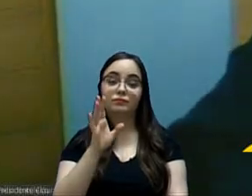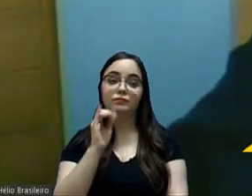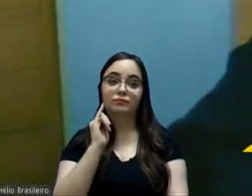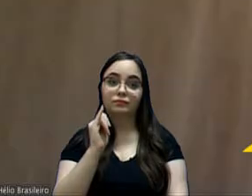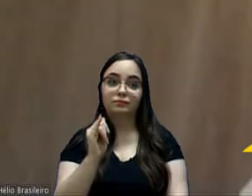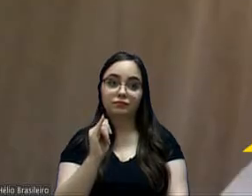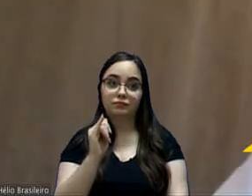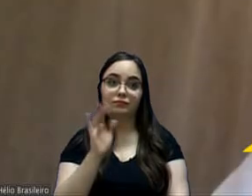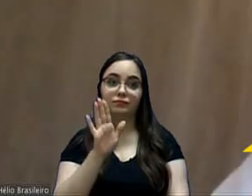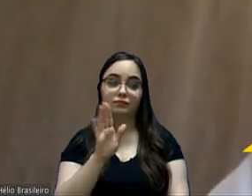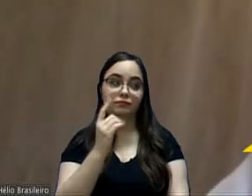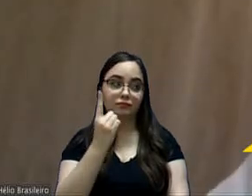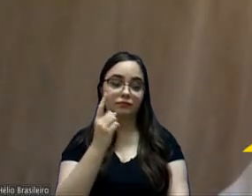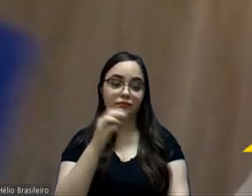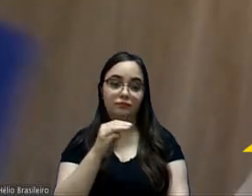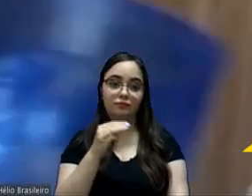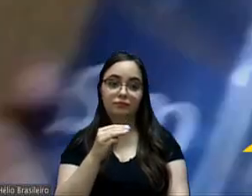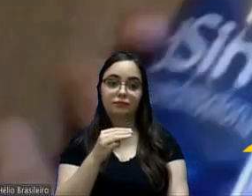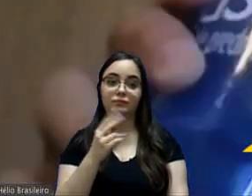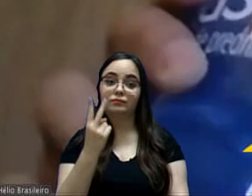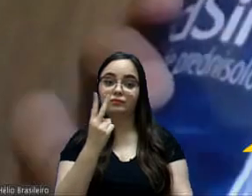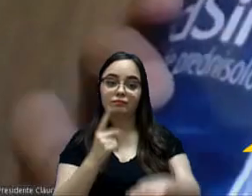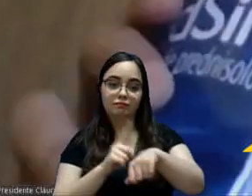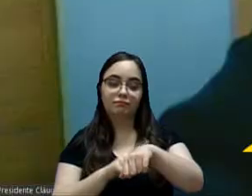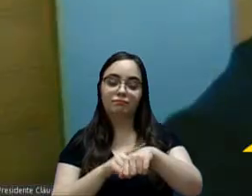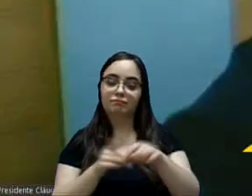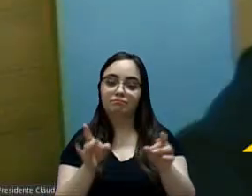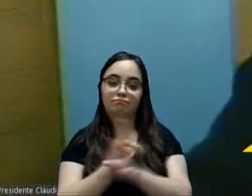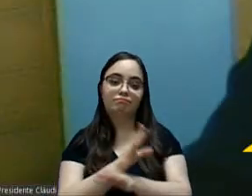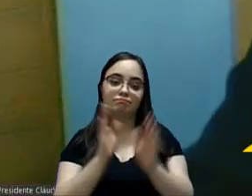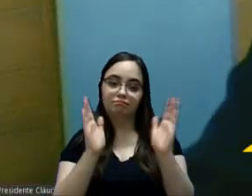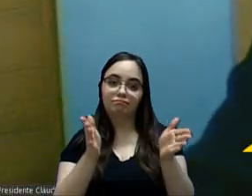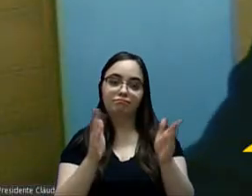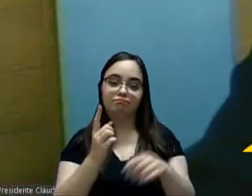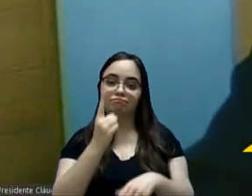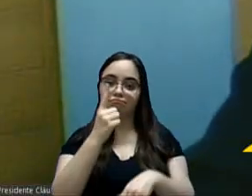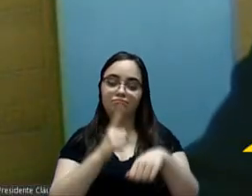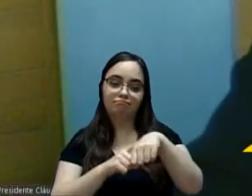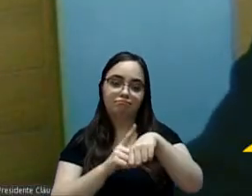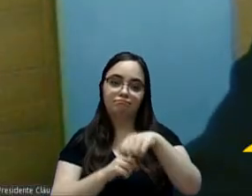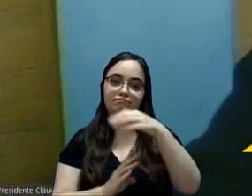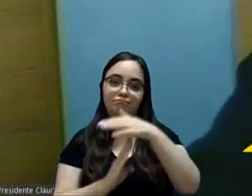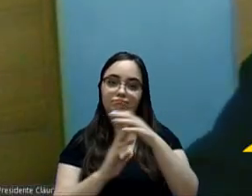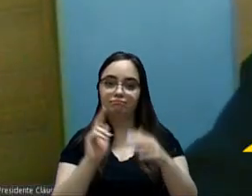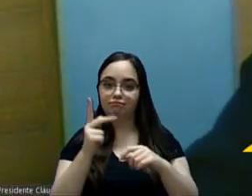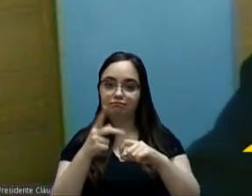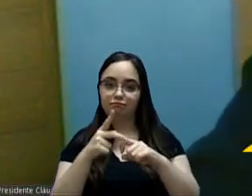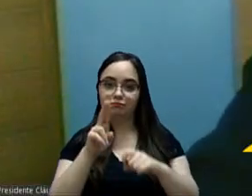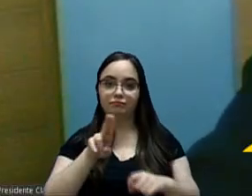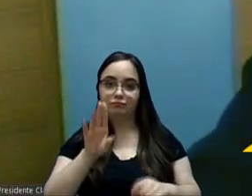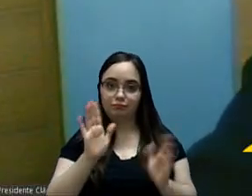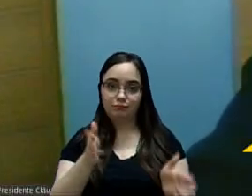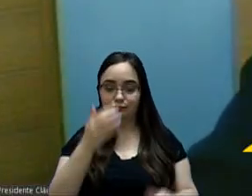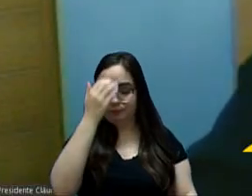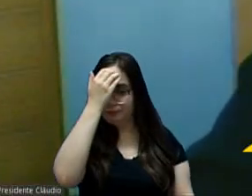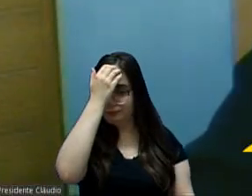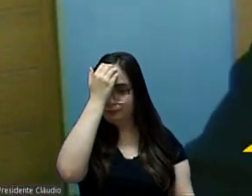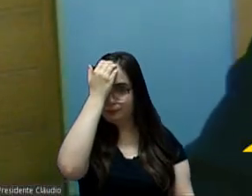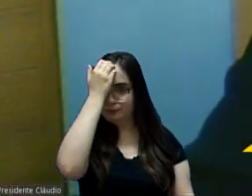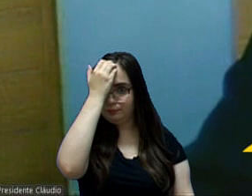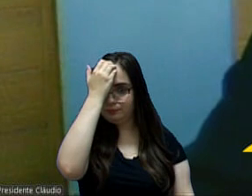meu o meu dia está tempo. por favor. Já o segundo tempo, o primeiro tempo, doutor Hélio, Vossa Excelência